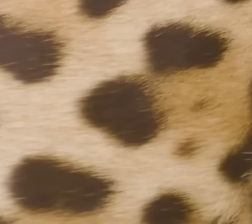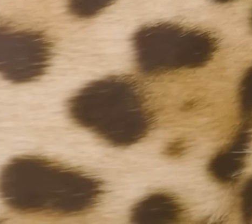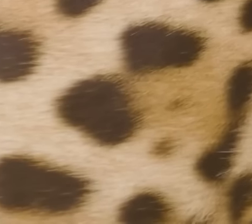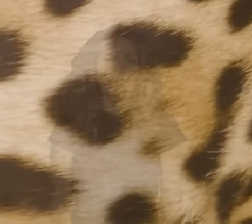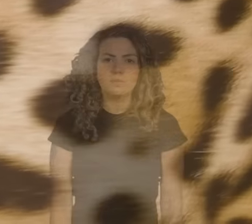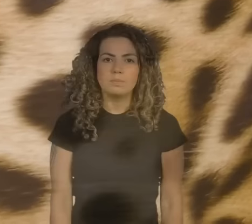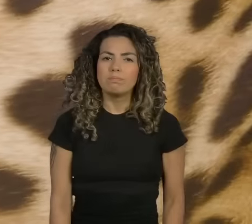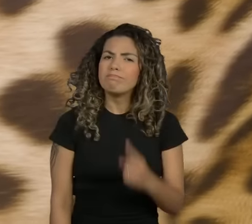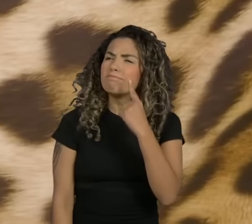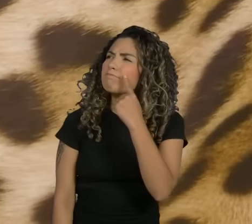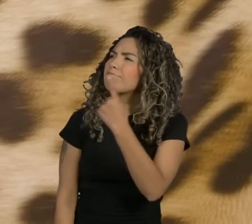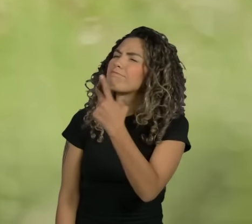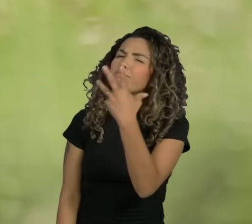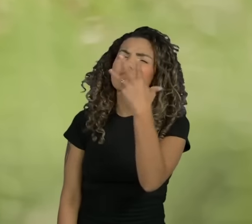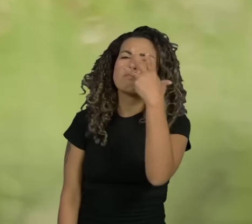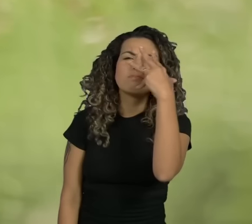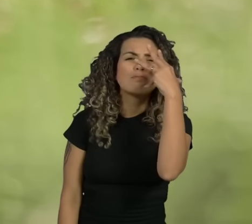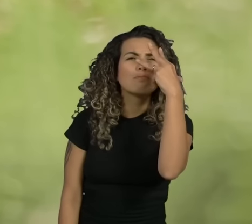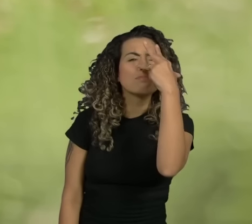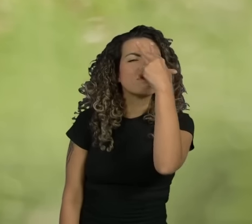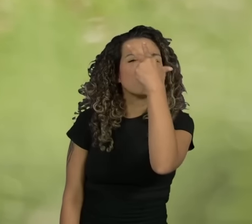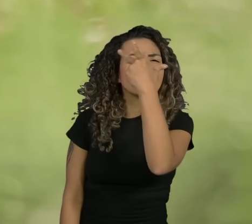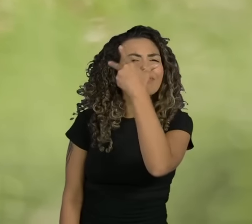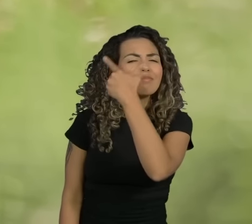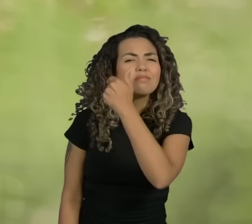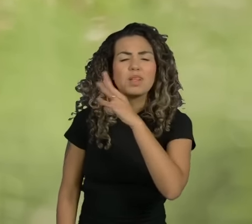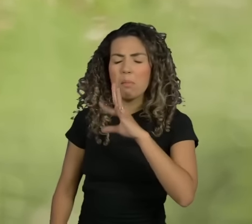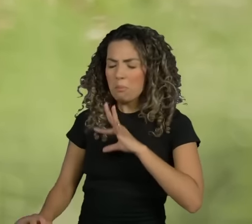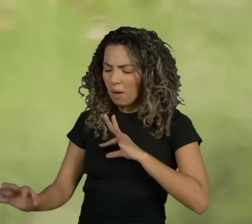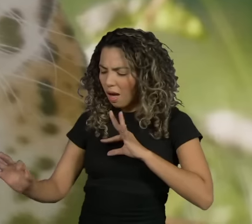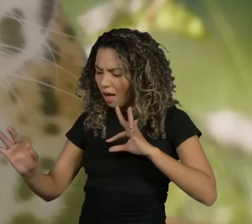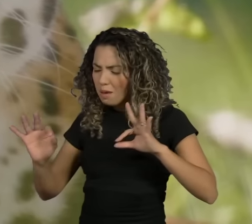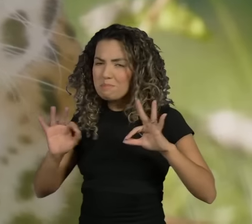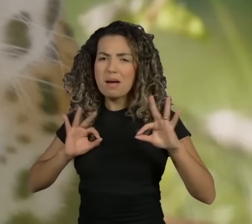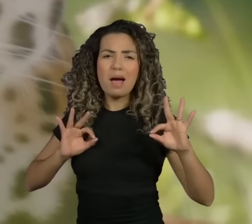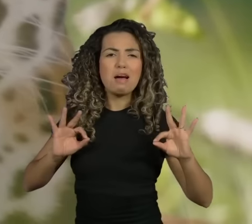Uma obra-prima, pintada pela natureza.